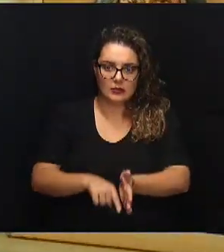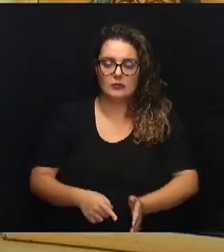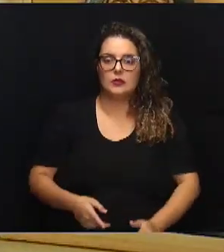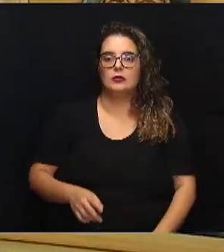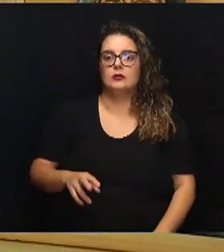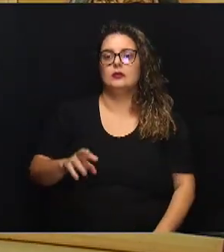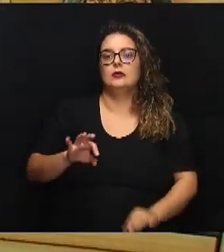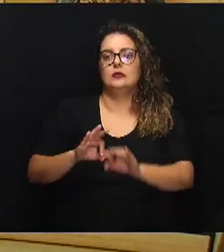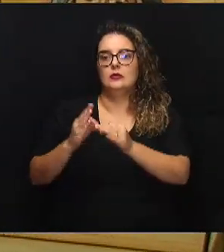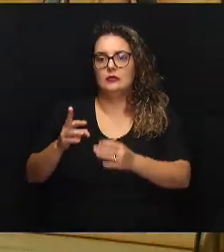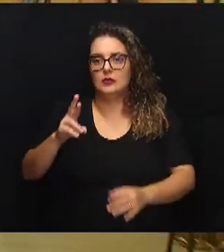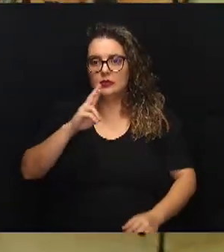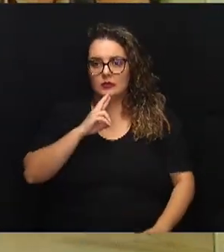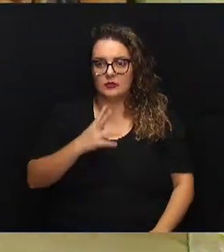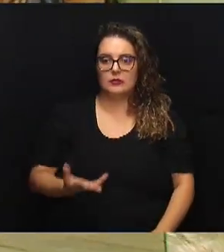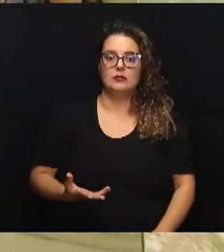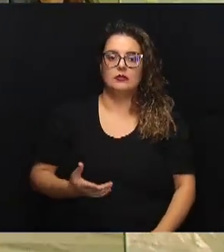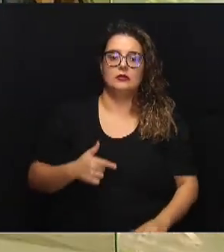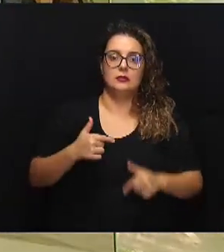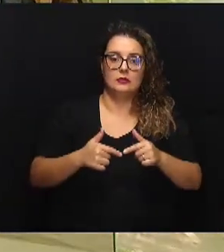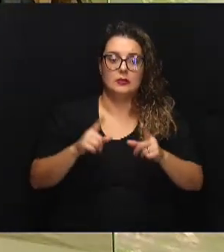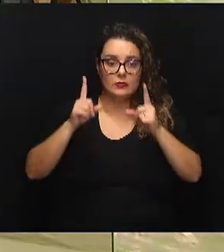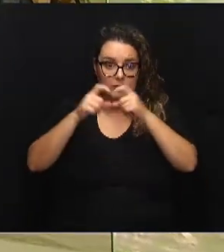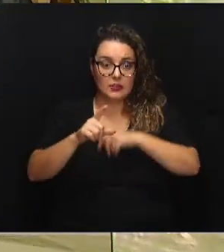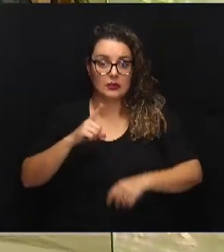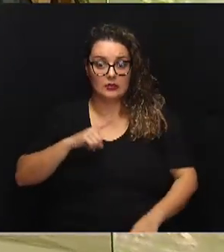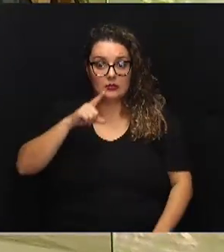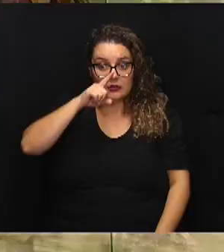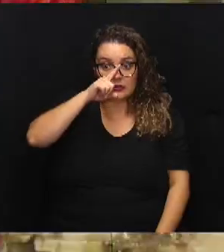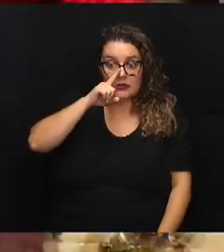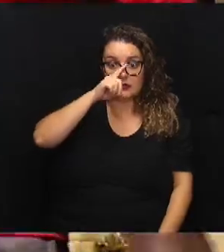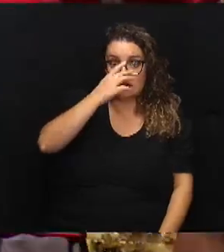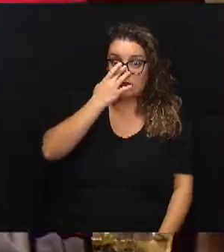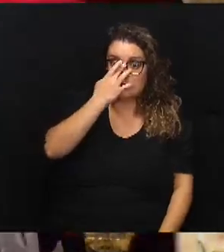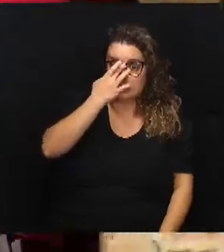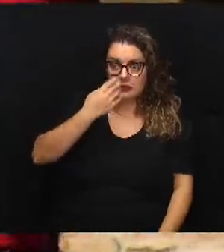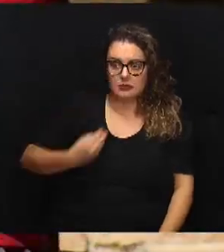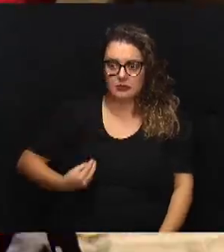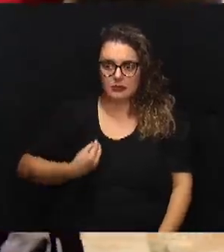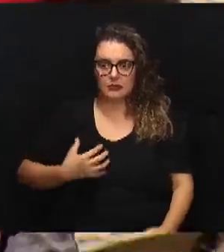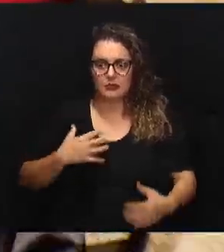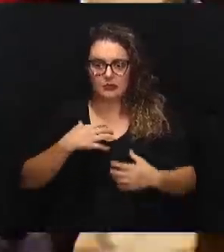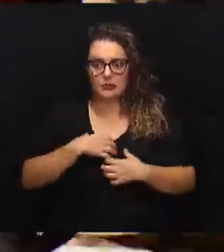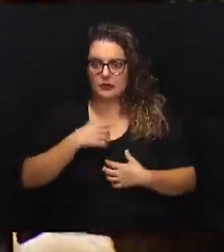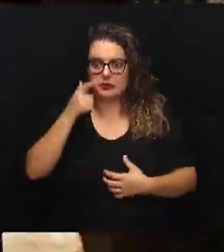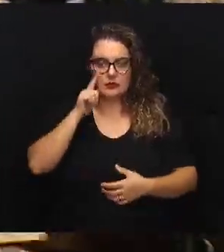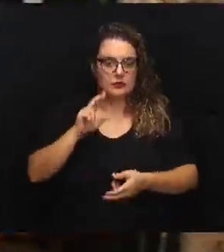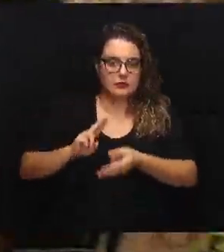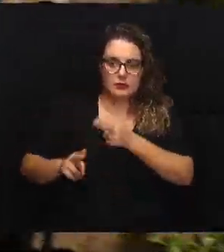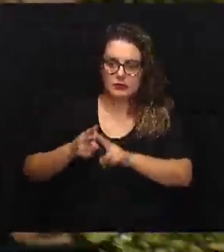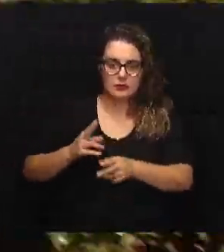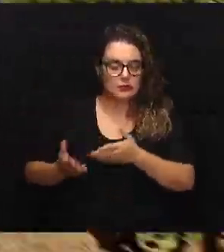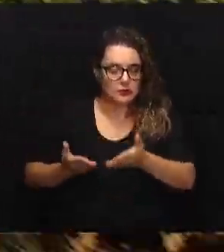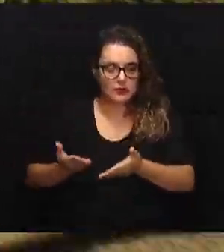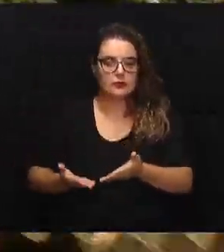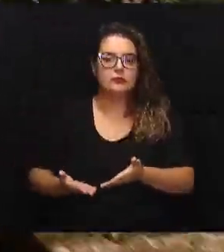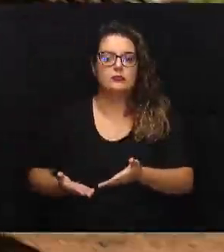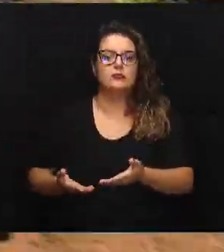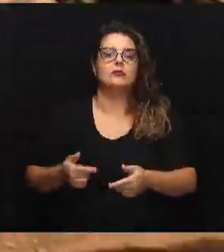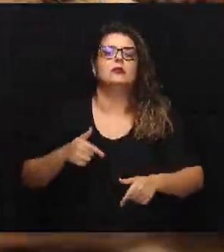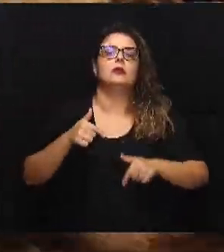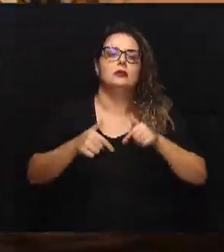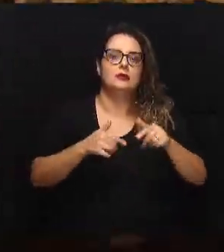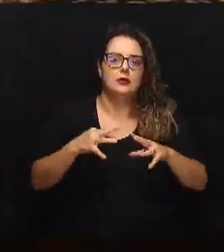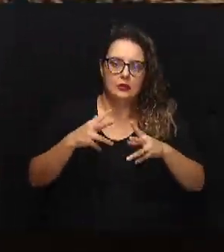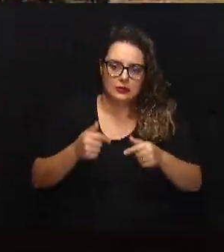responde, trabalha as dificuldades que ele teve, situações de risco que ele viveu, que ele sentiu que não tinha habilidade para lidar. Então a gente trabalha tudo